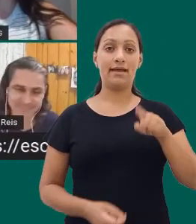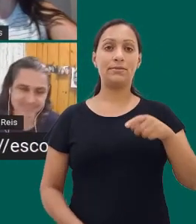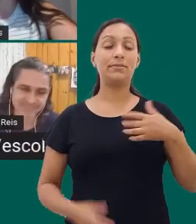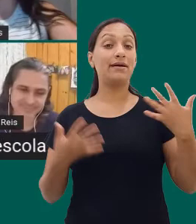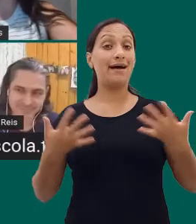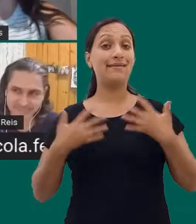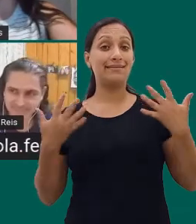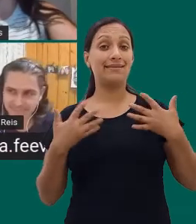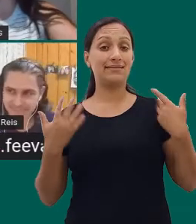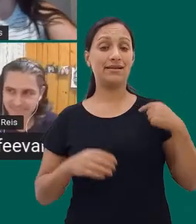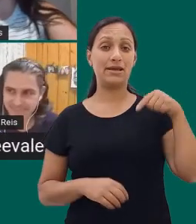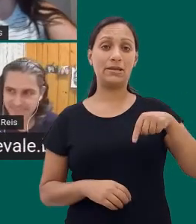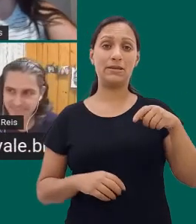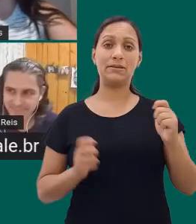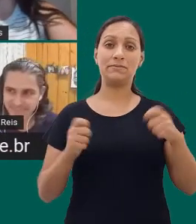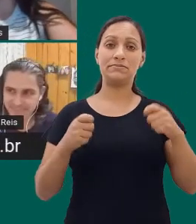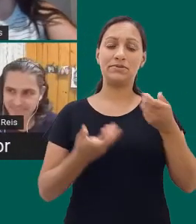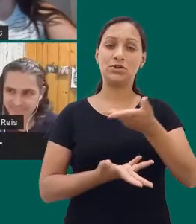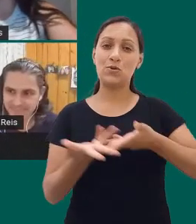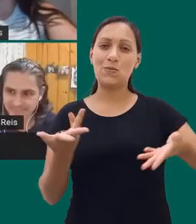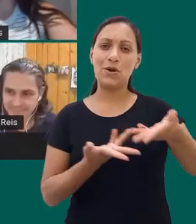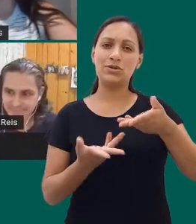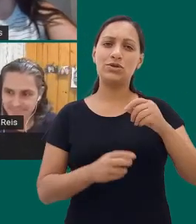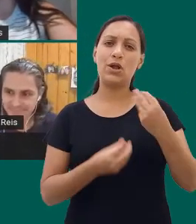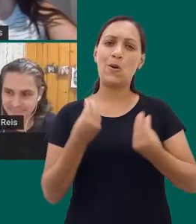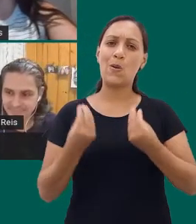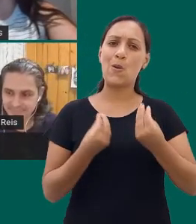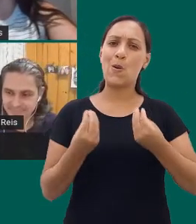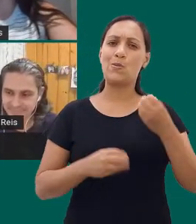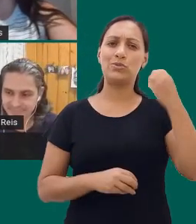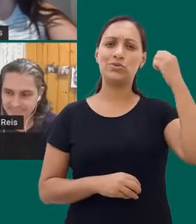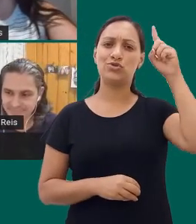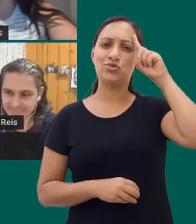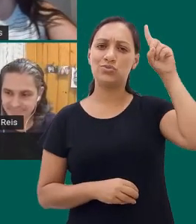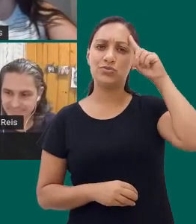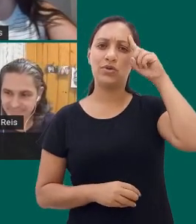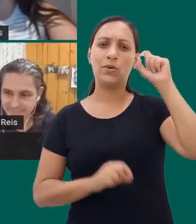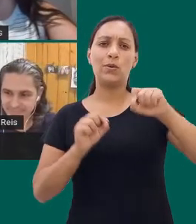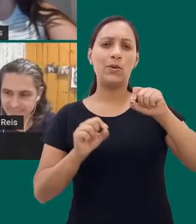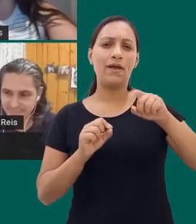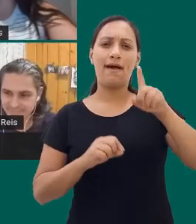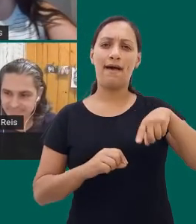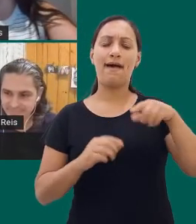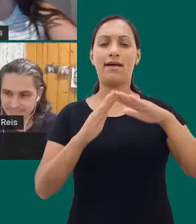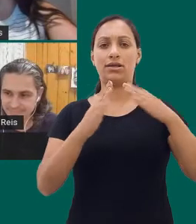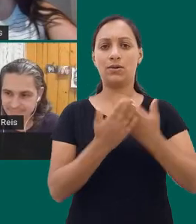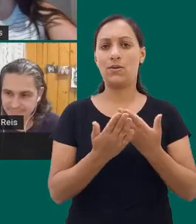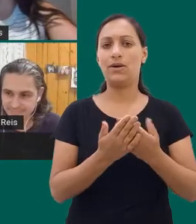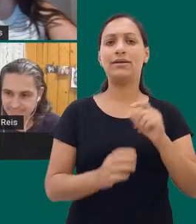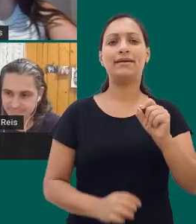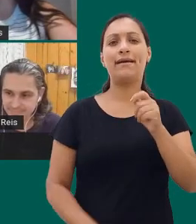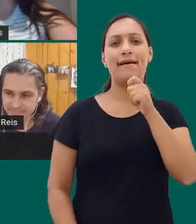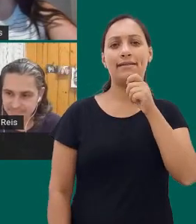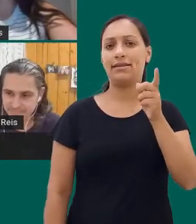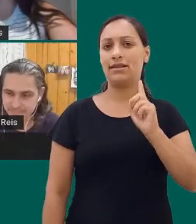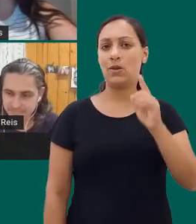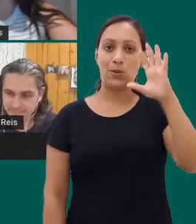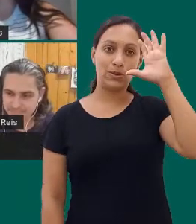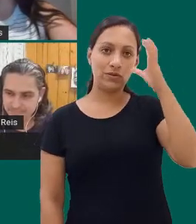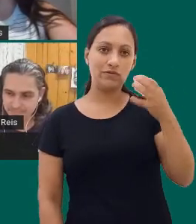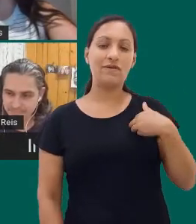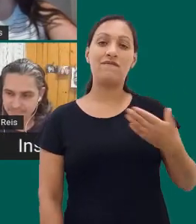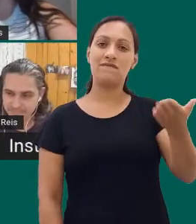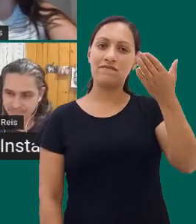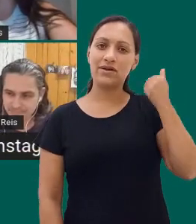poder estar aqui compartilhando um pouquinho do nosso dia a dia, do que é a nossa escola, e para aqueles que ainda, né, não se decidiram, vem ser